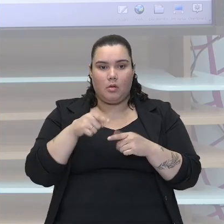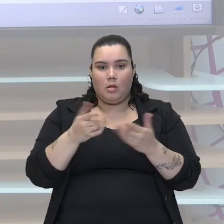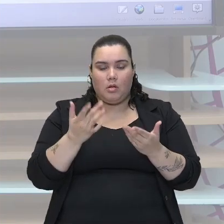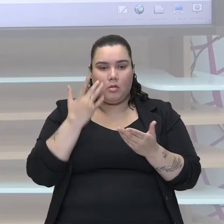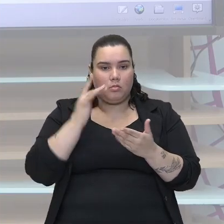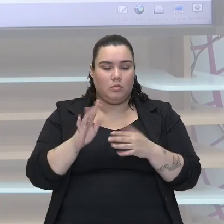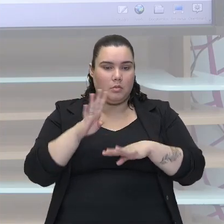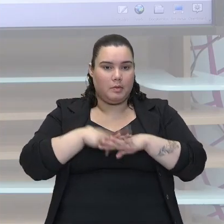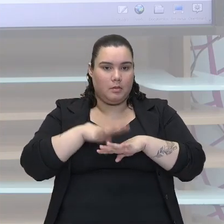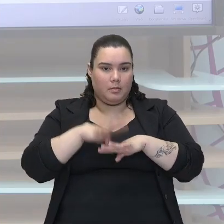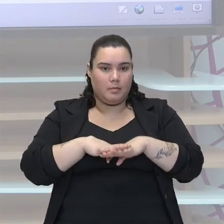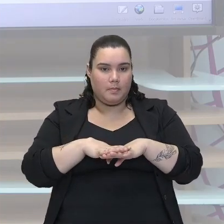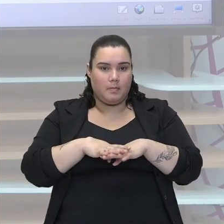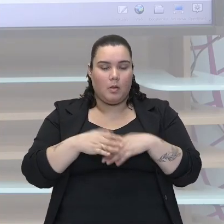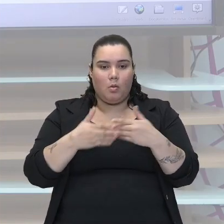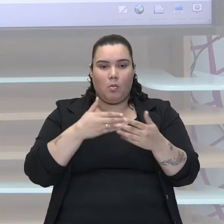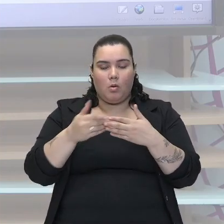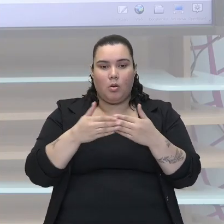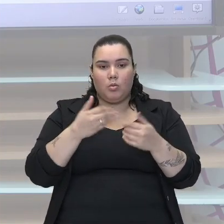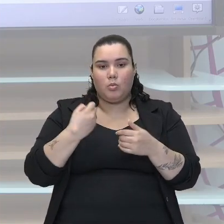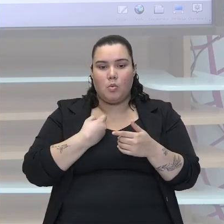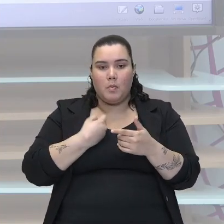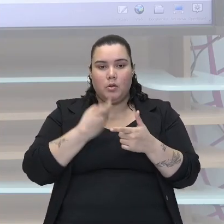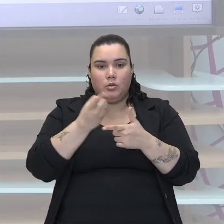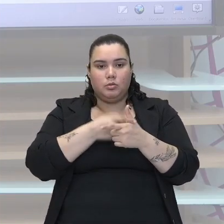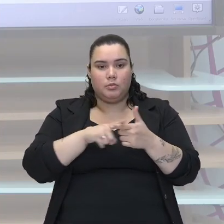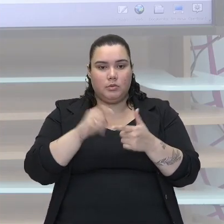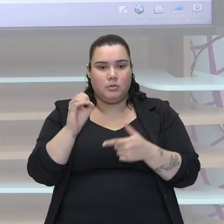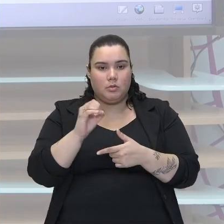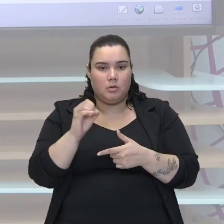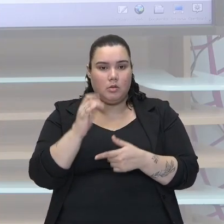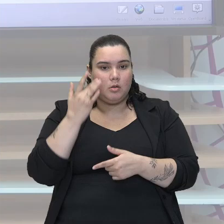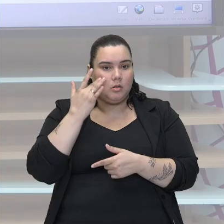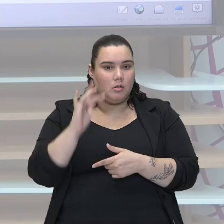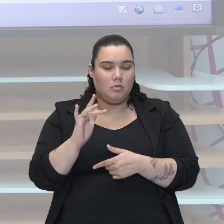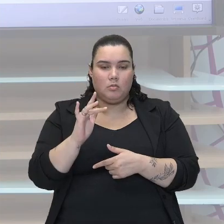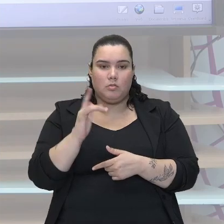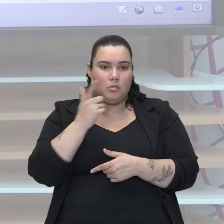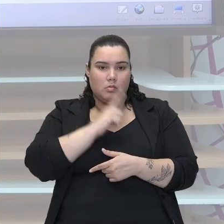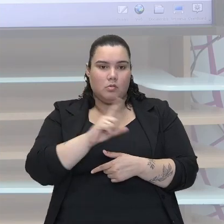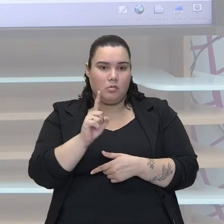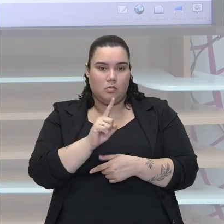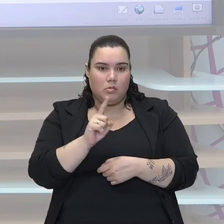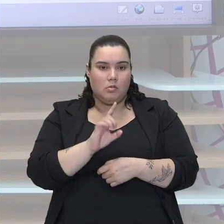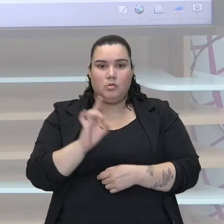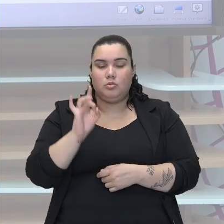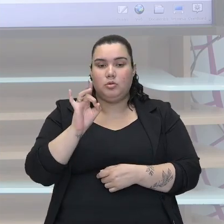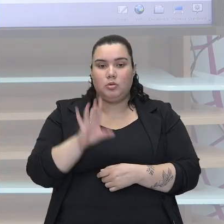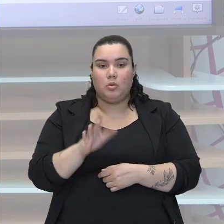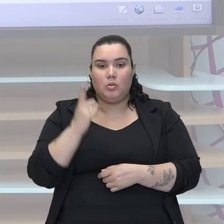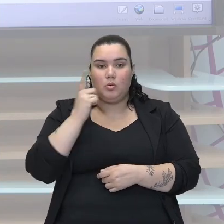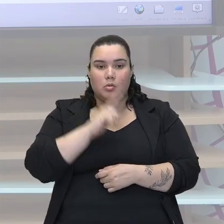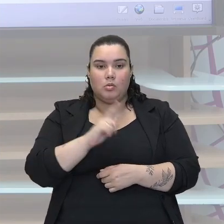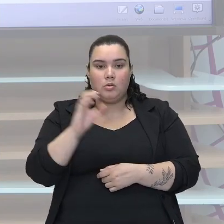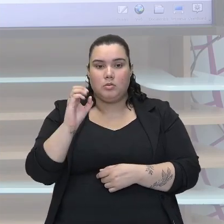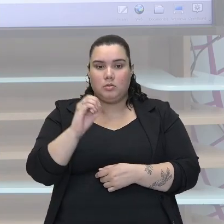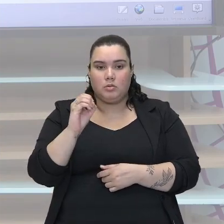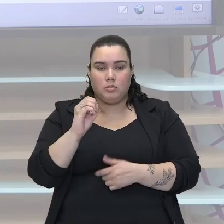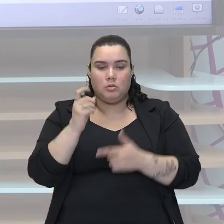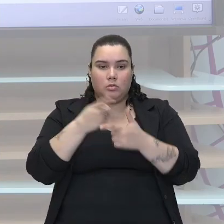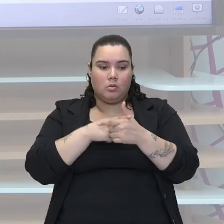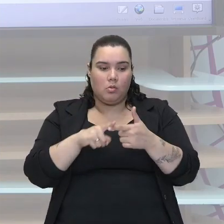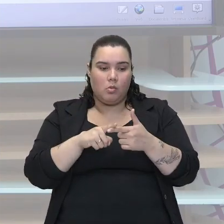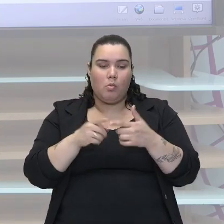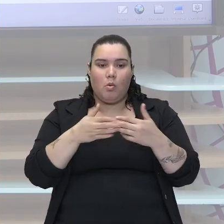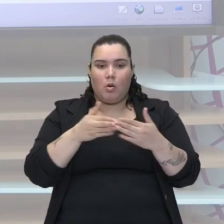da matemática. Dividir qualquer valor por 0, a gente não consegue. A gente só consegue dividir 0 por